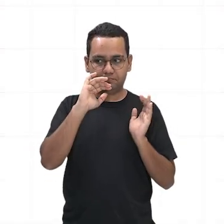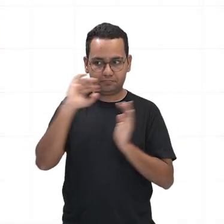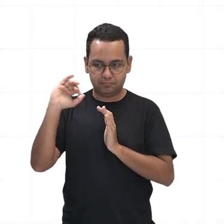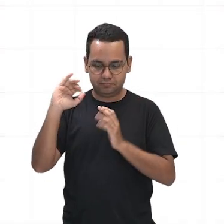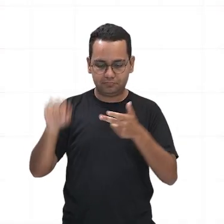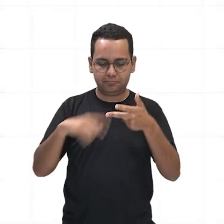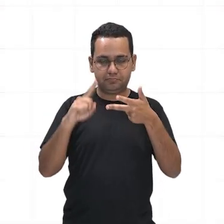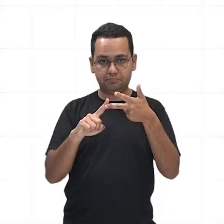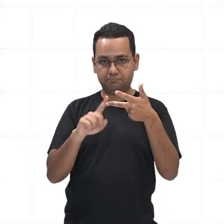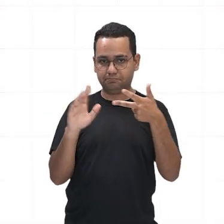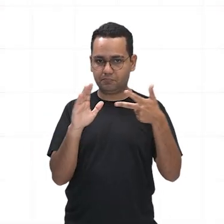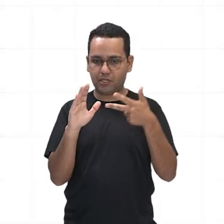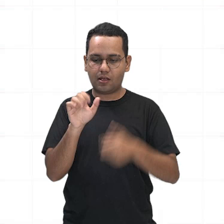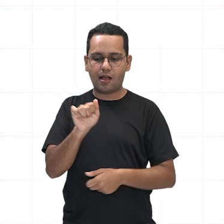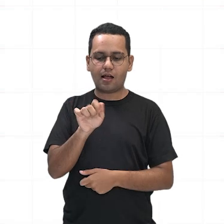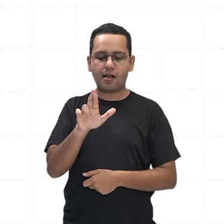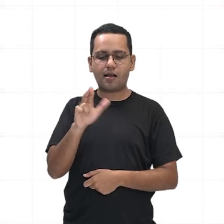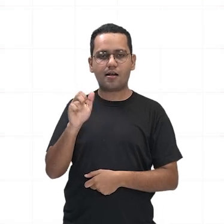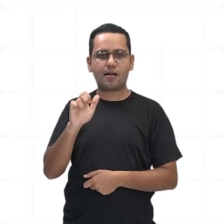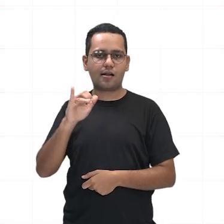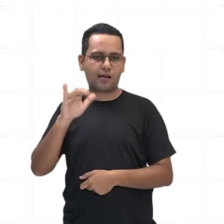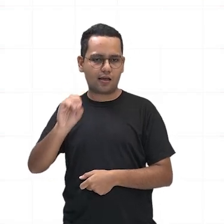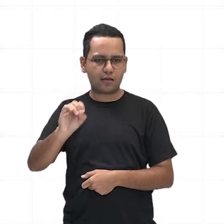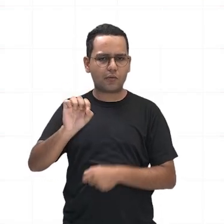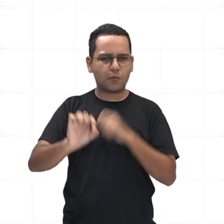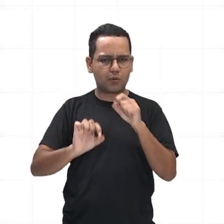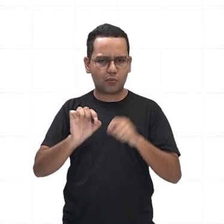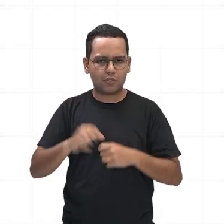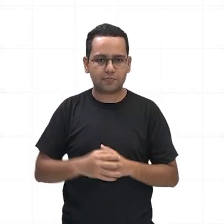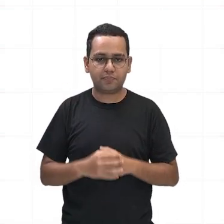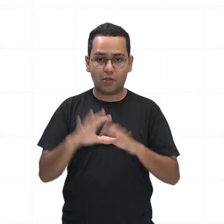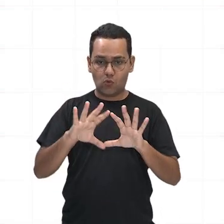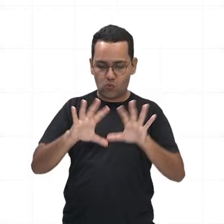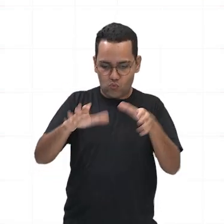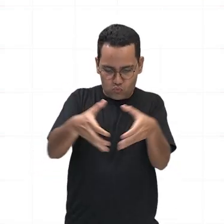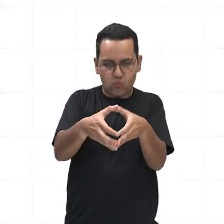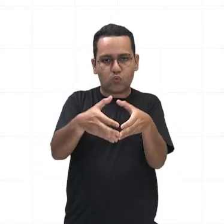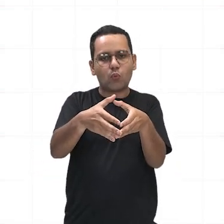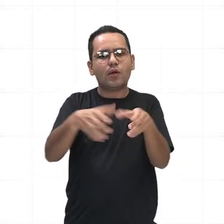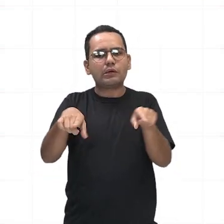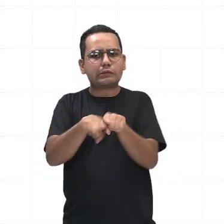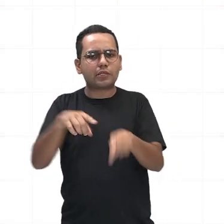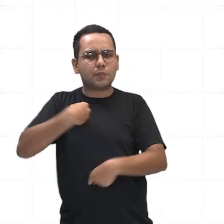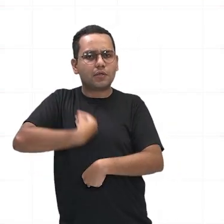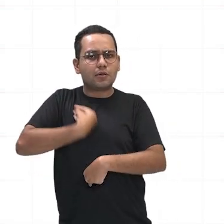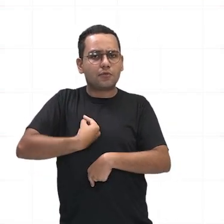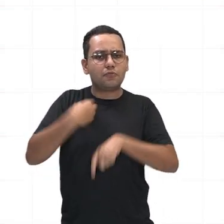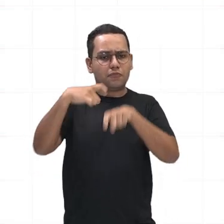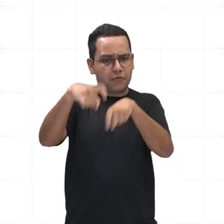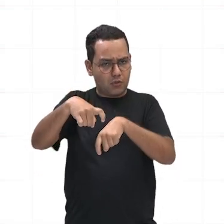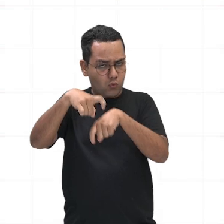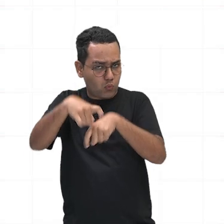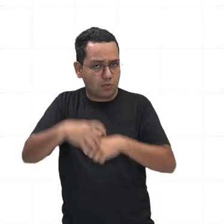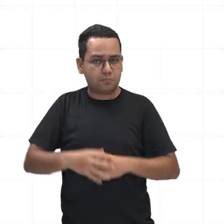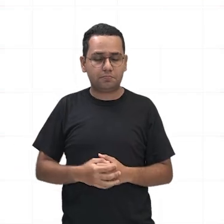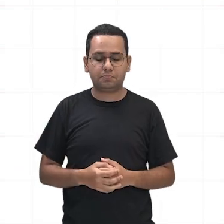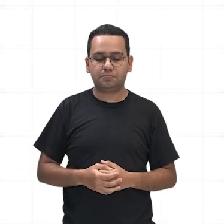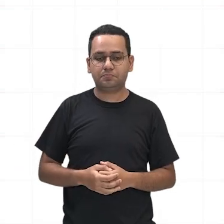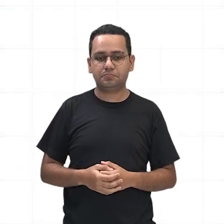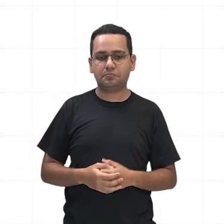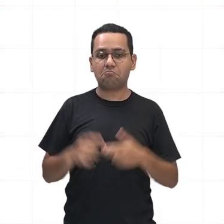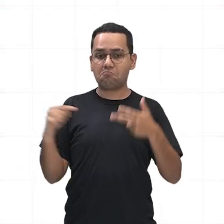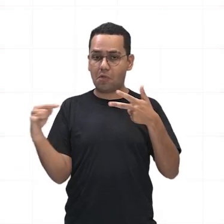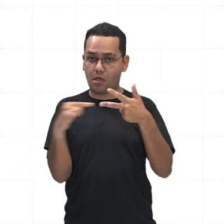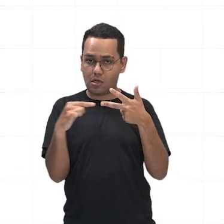período arcaico, os clãs é formado, então, aí pelos clãs e a vida rural. Ele é caracterizado por isso, tá? O